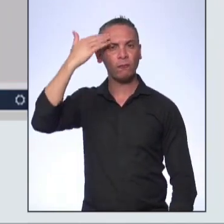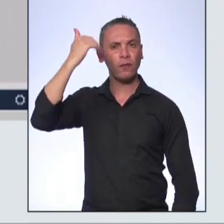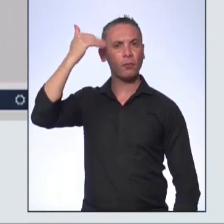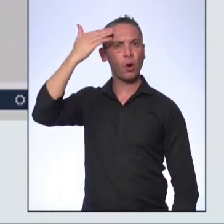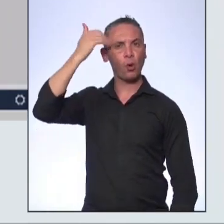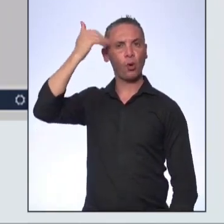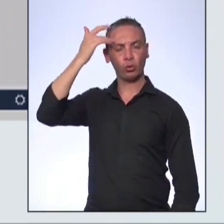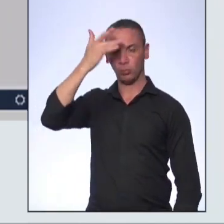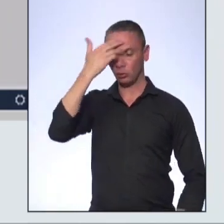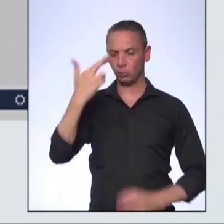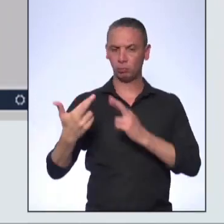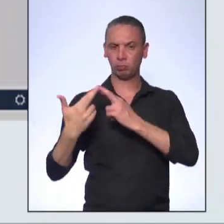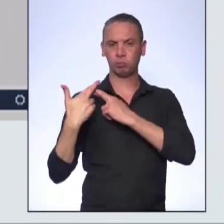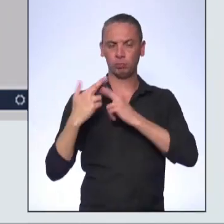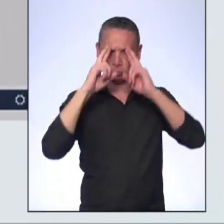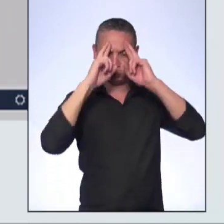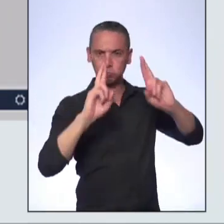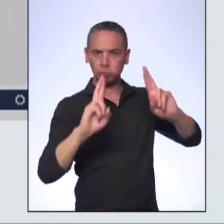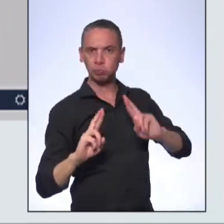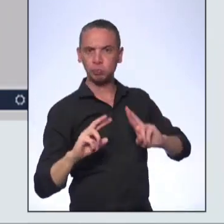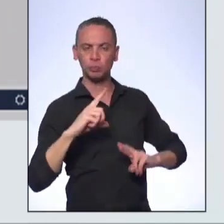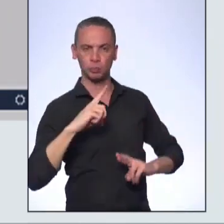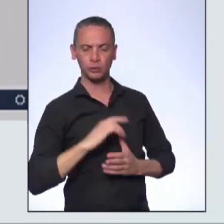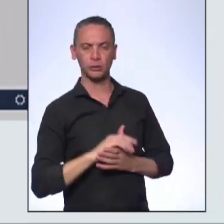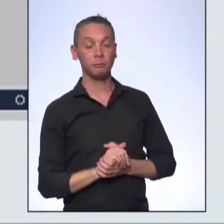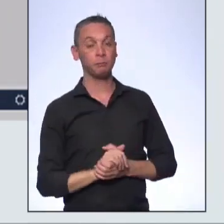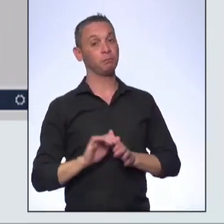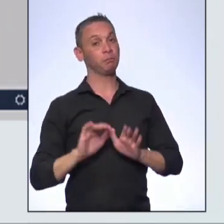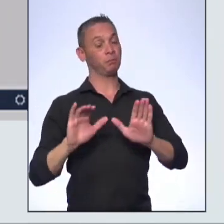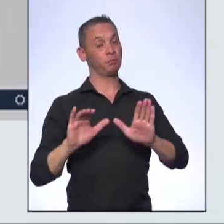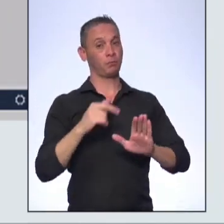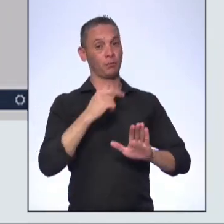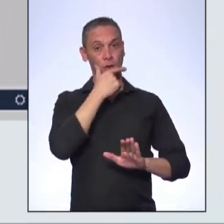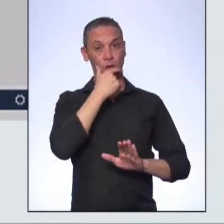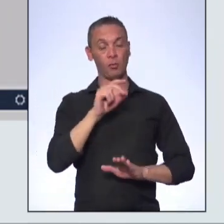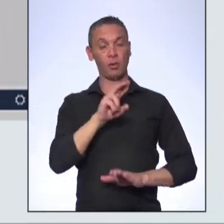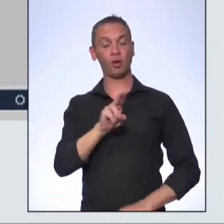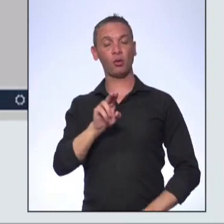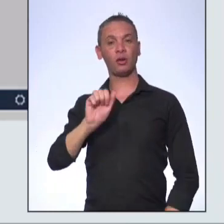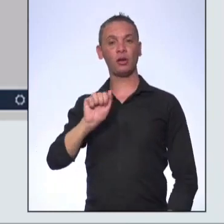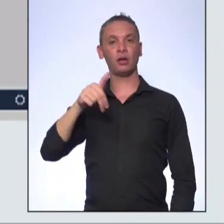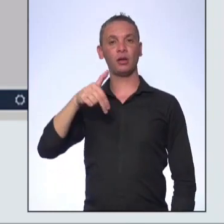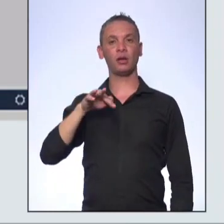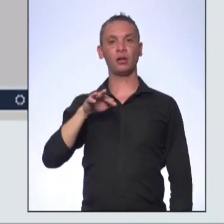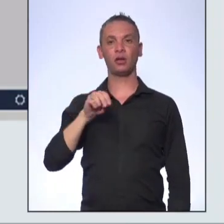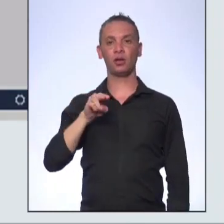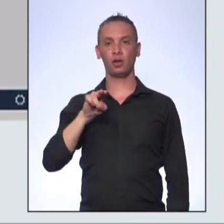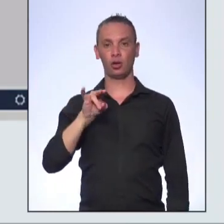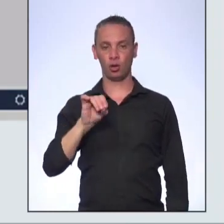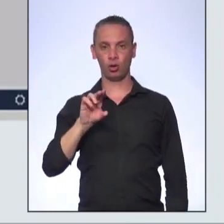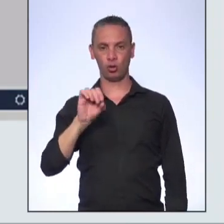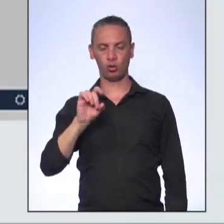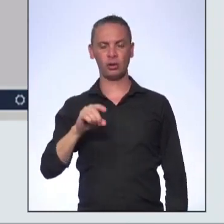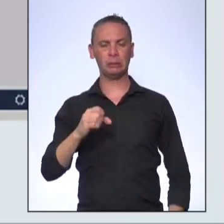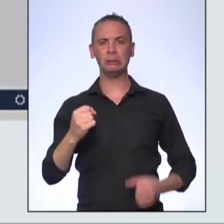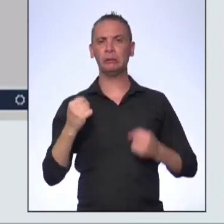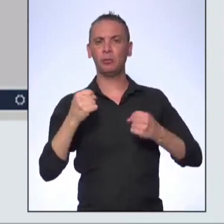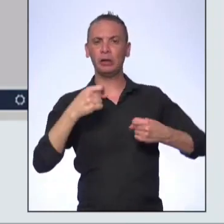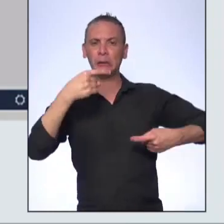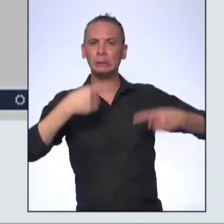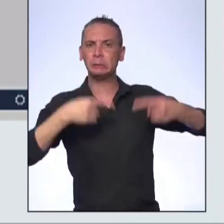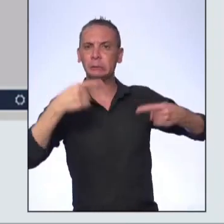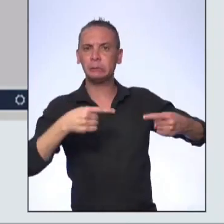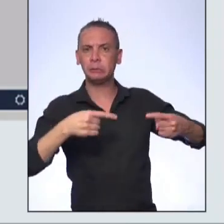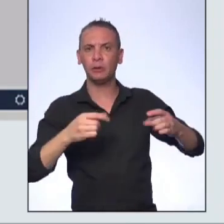os sertanejos. Em outras palavras, o beato Antônio Conselheiro passou a disputar poder religioso e político com